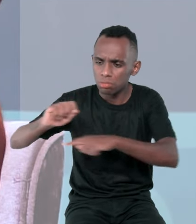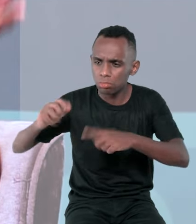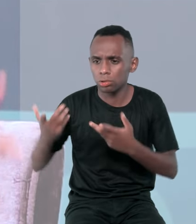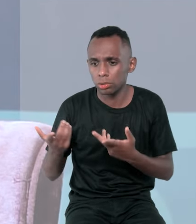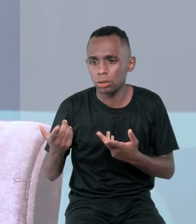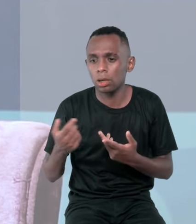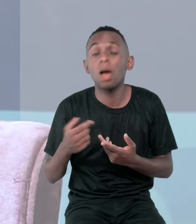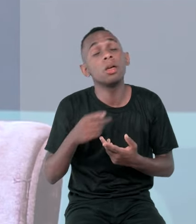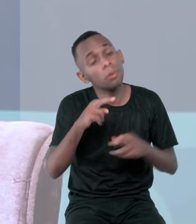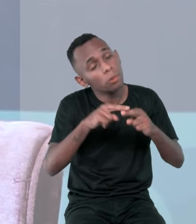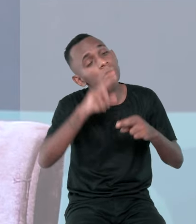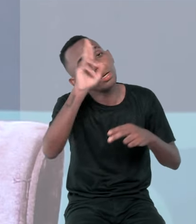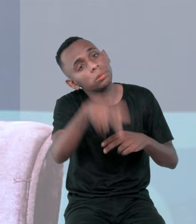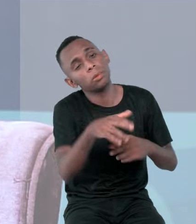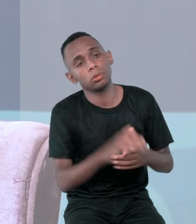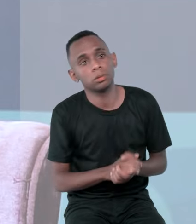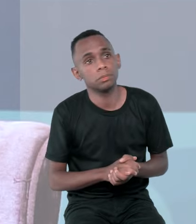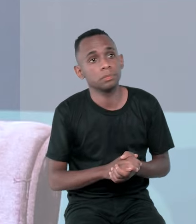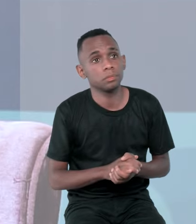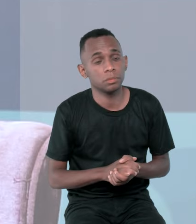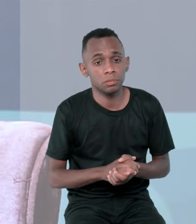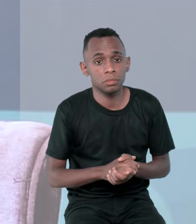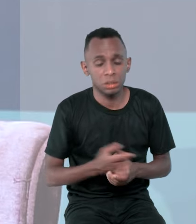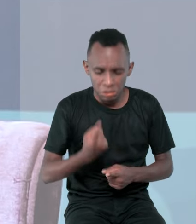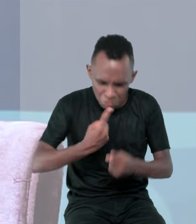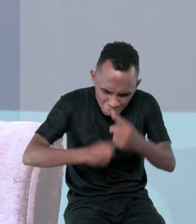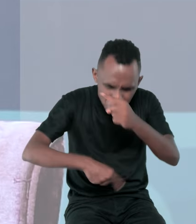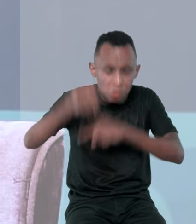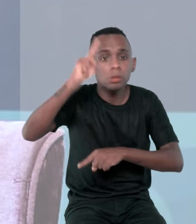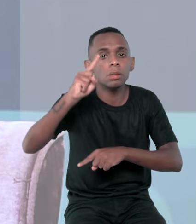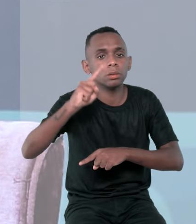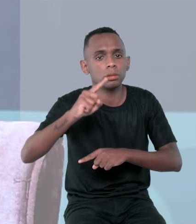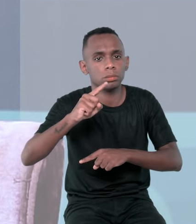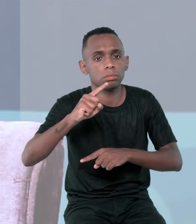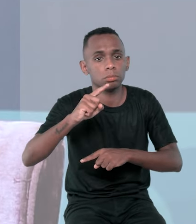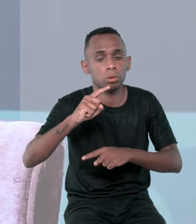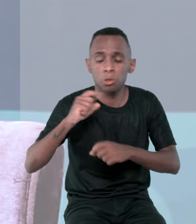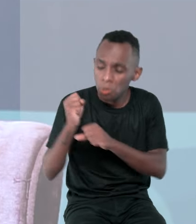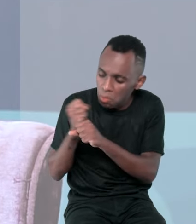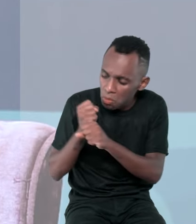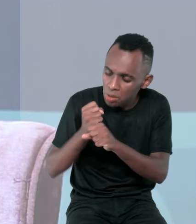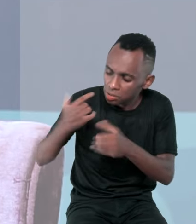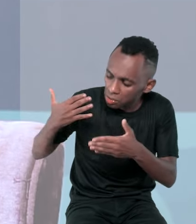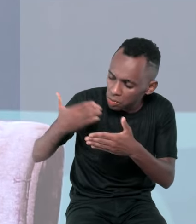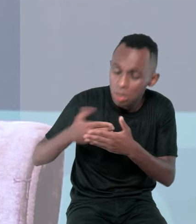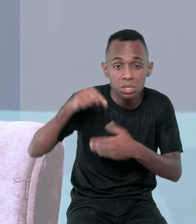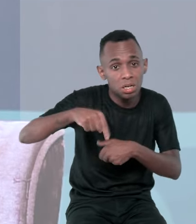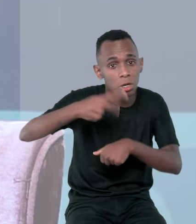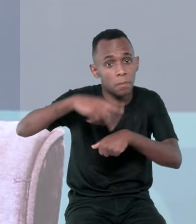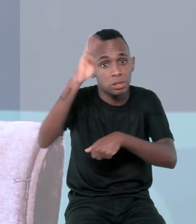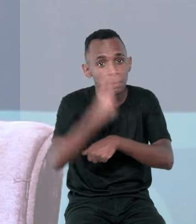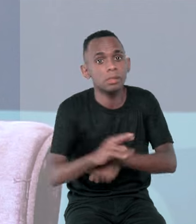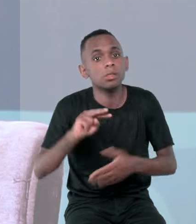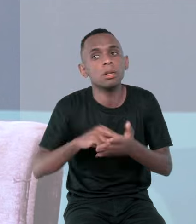aí eu chego na sua pergunta. A grande revolução silenciosa dos últimos anos no Brasil foi